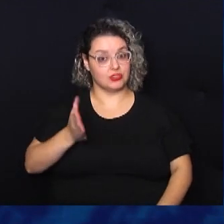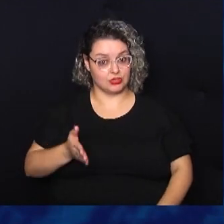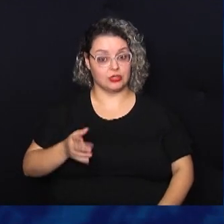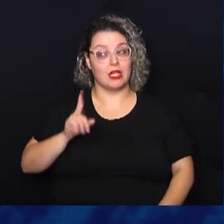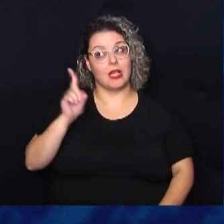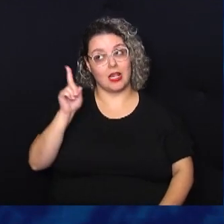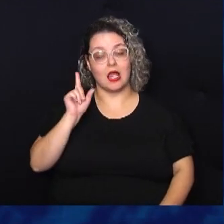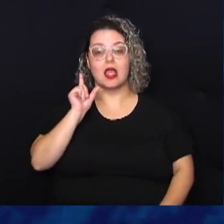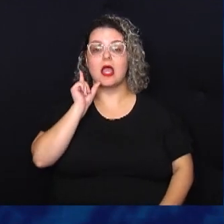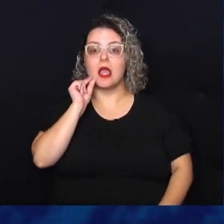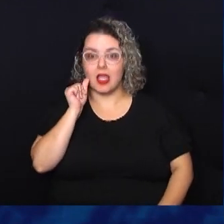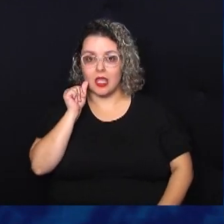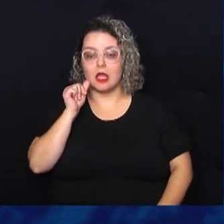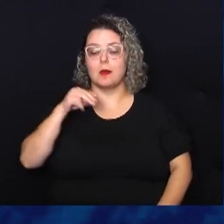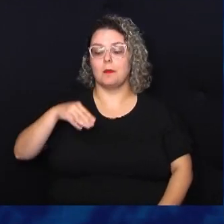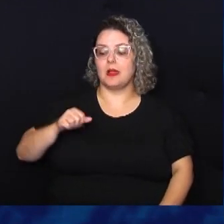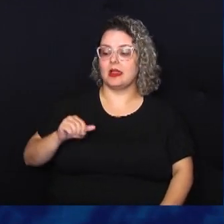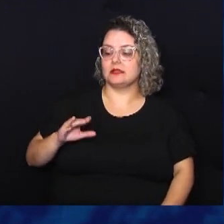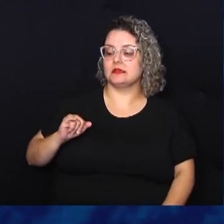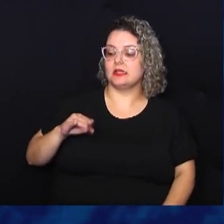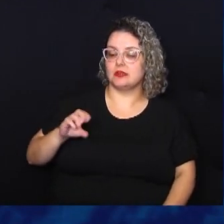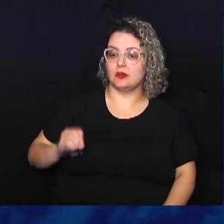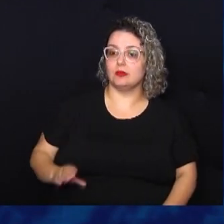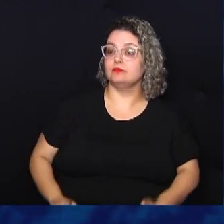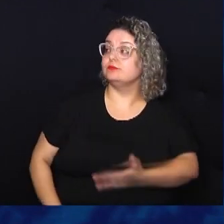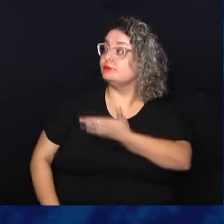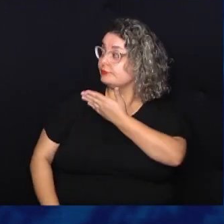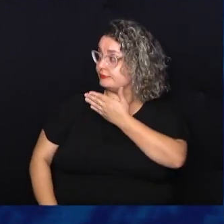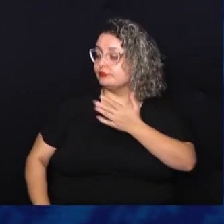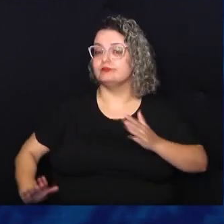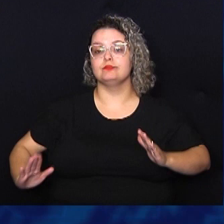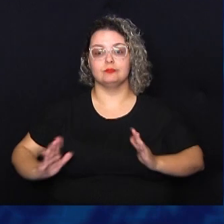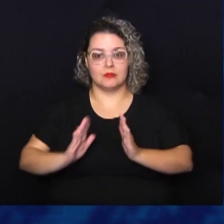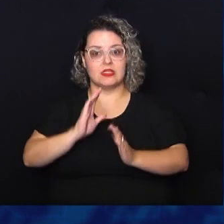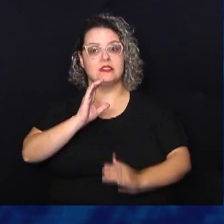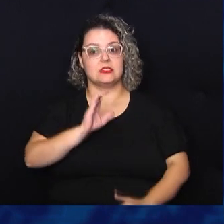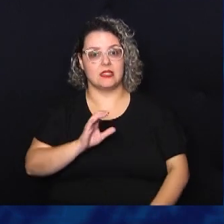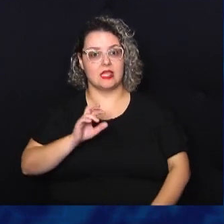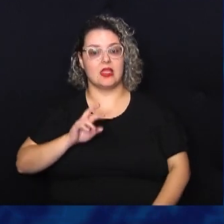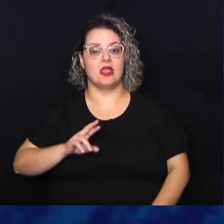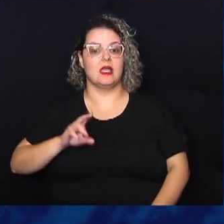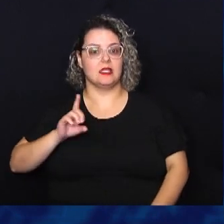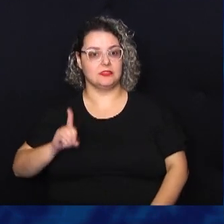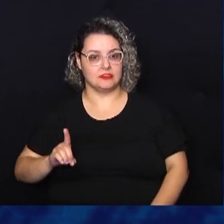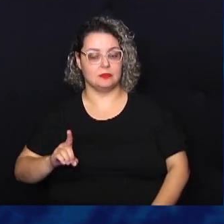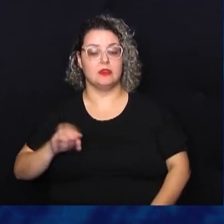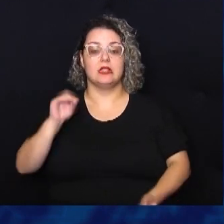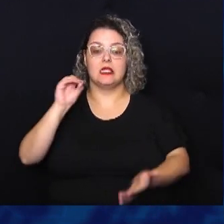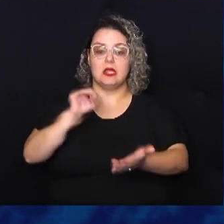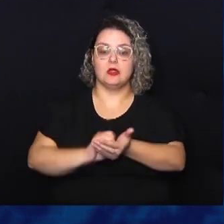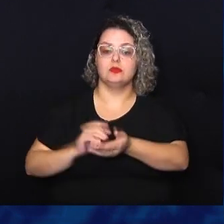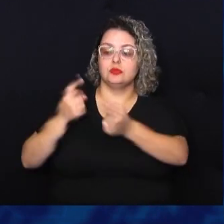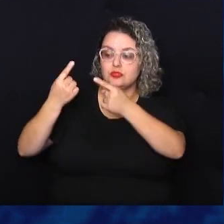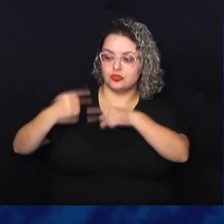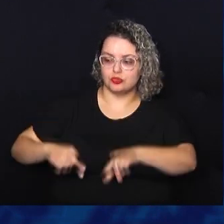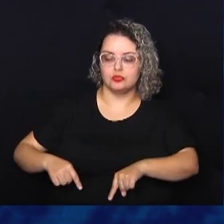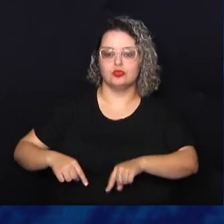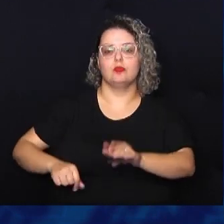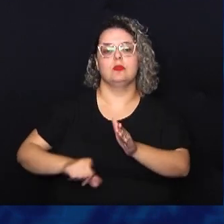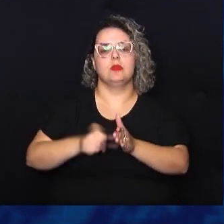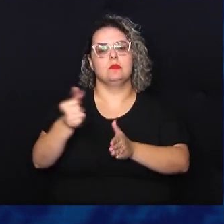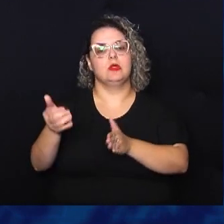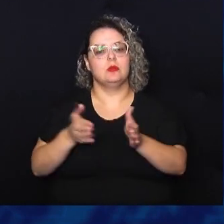Maceió, enfrenta o CRB em partida válida pela última rodada do primeiro turno. A Ponte